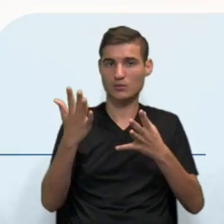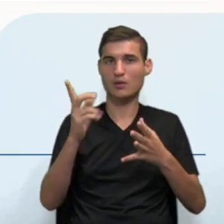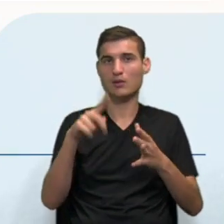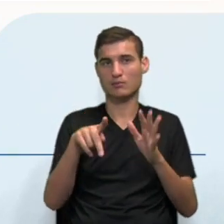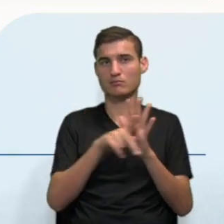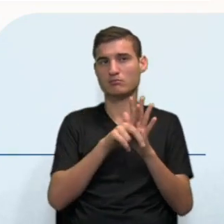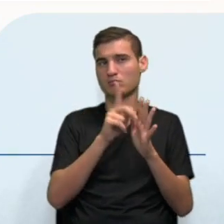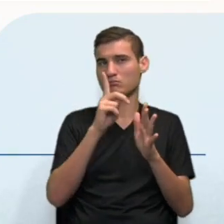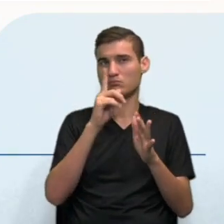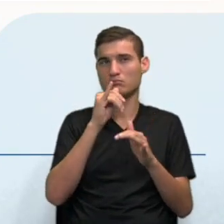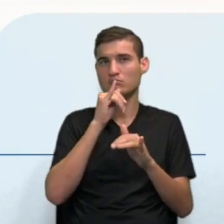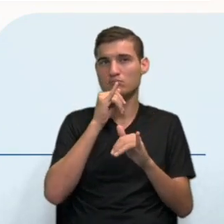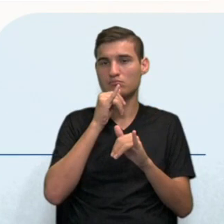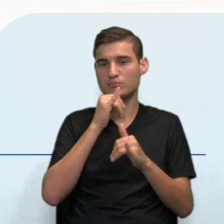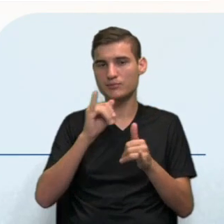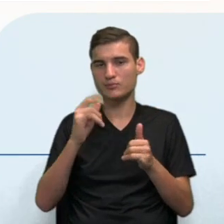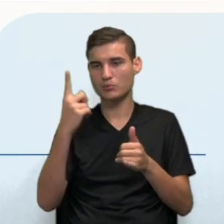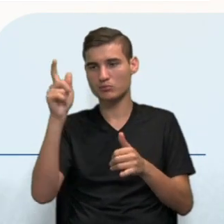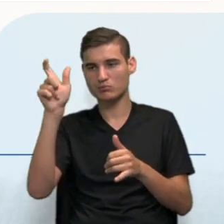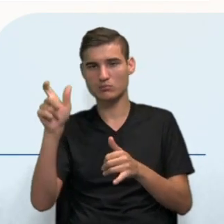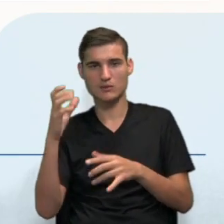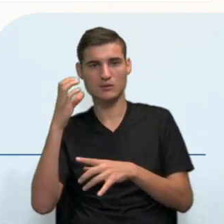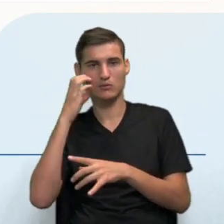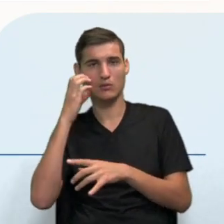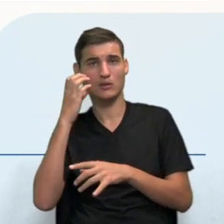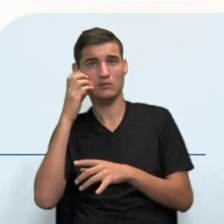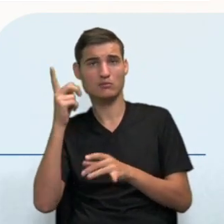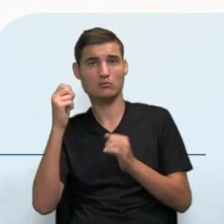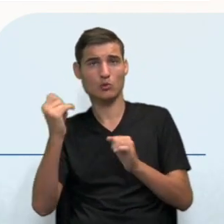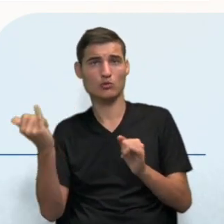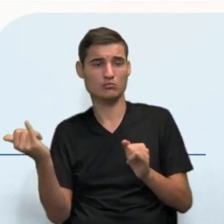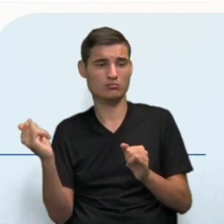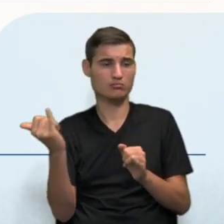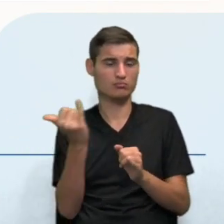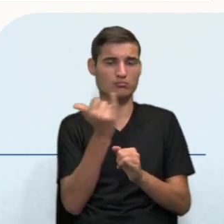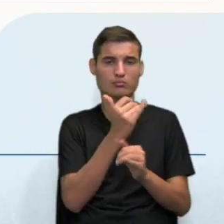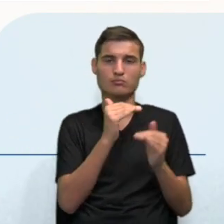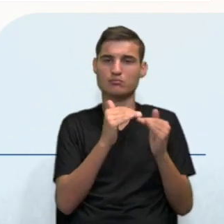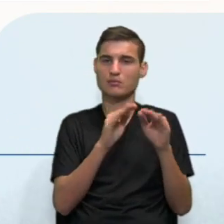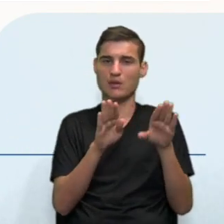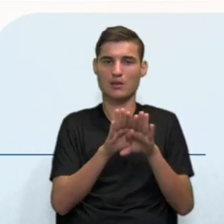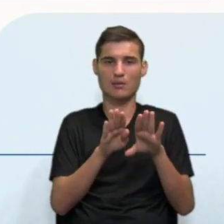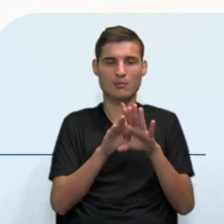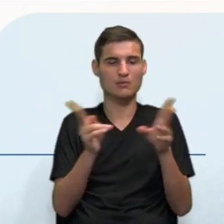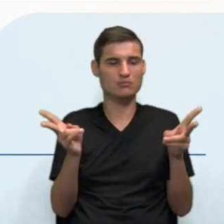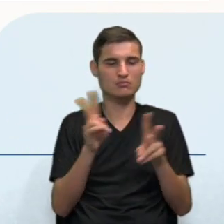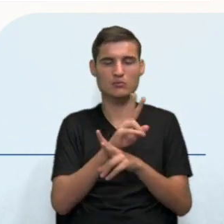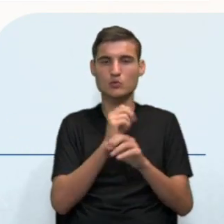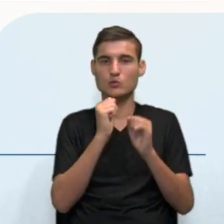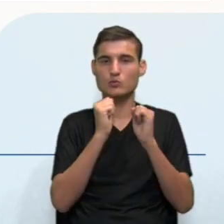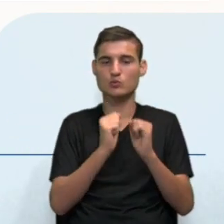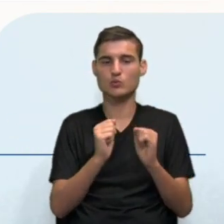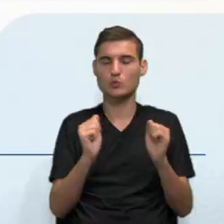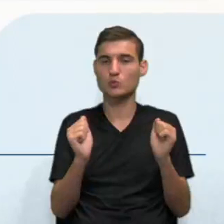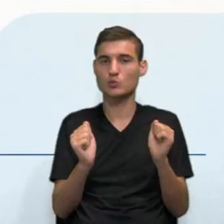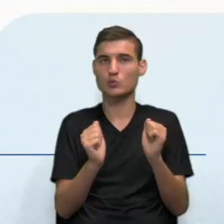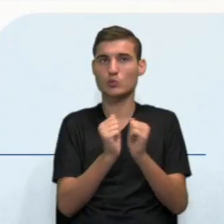radiobase pode estar transmitindo para um celular e o celular pode estar transmitindo para a estação radiobase simultaneamente.